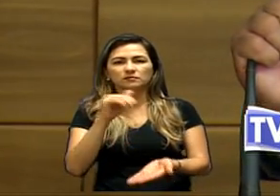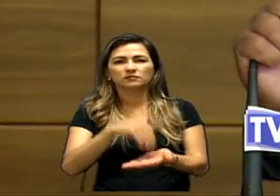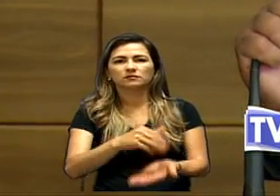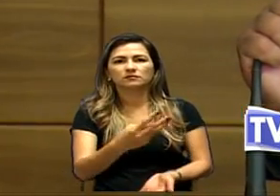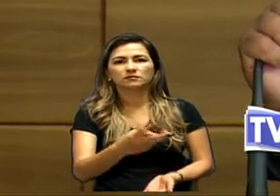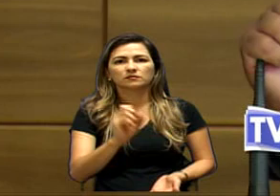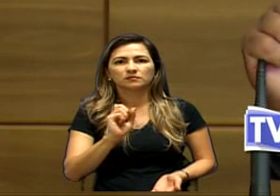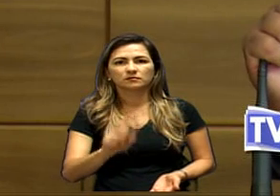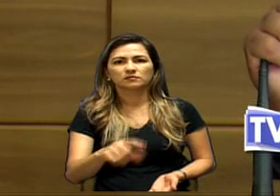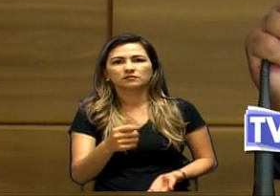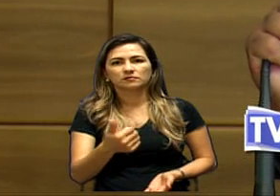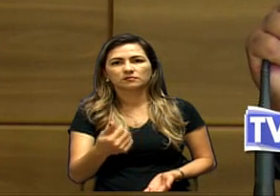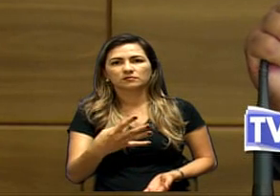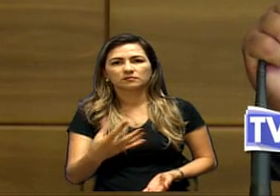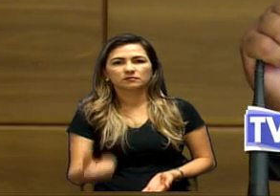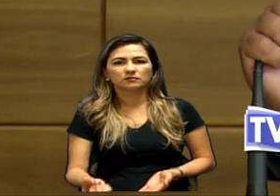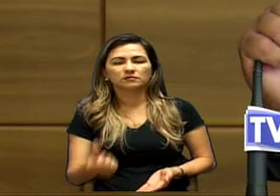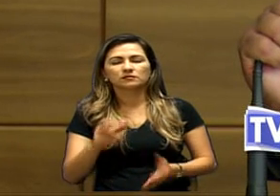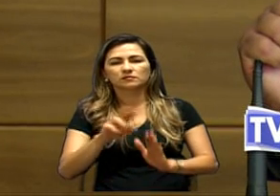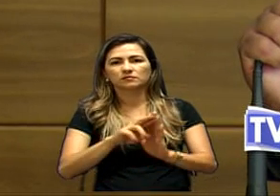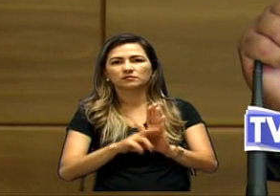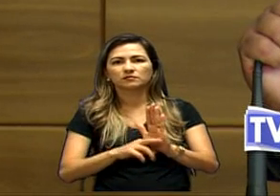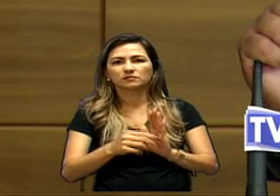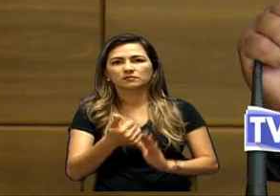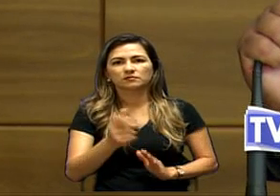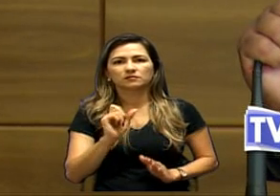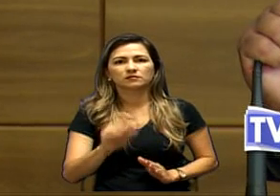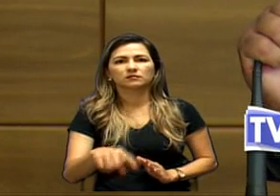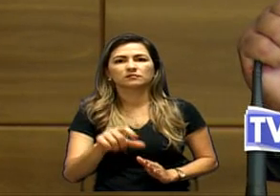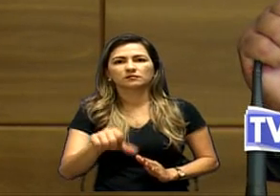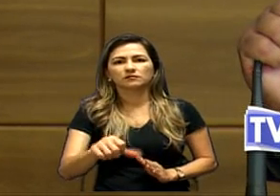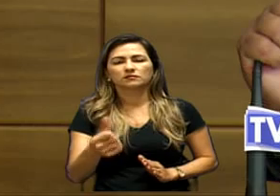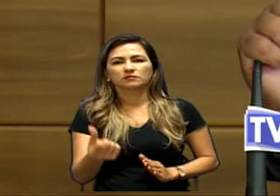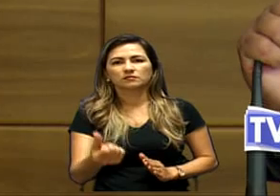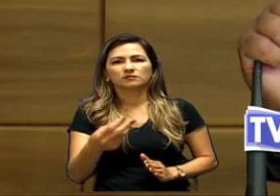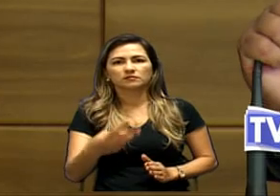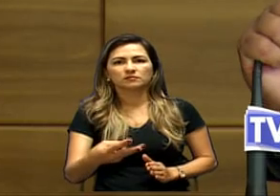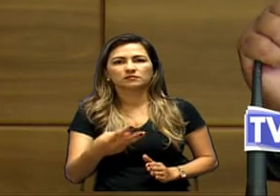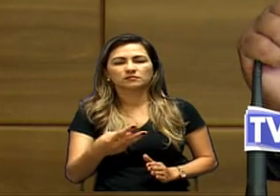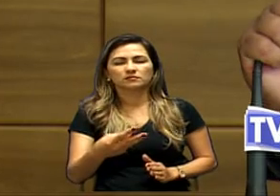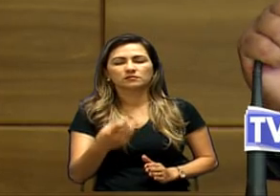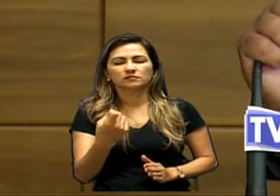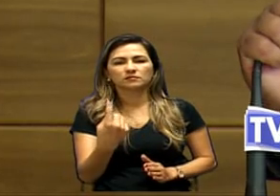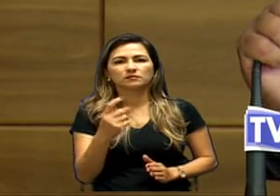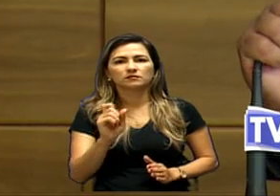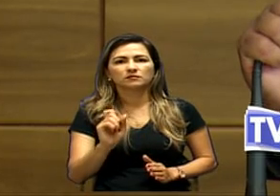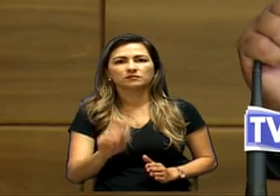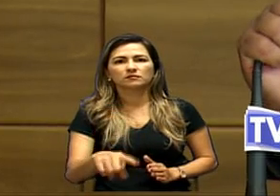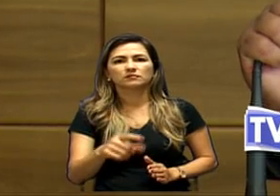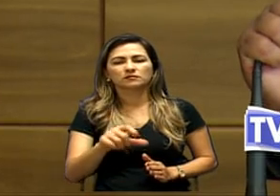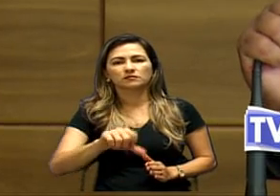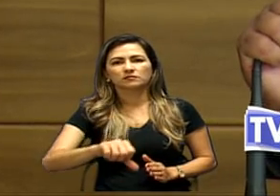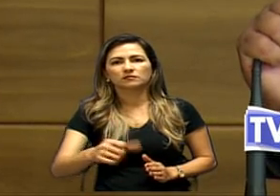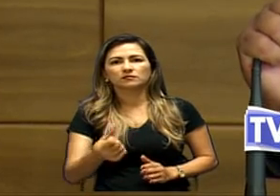encaminhando resposta aos requerimentos 1963, 1965 até o